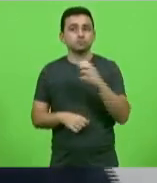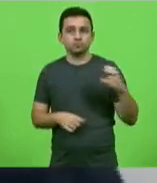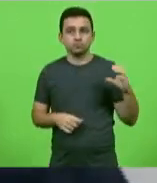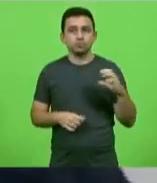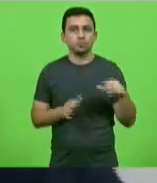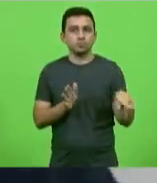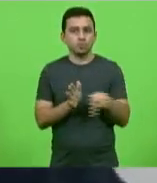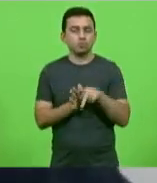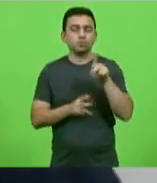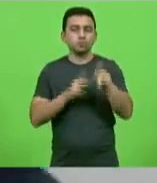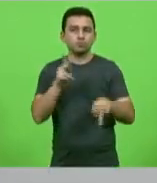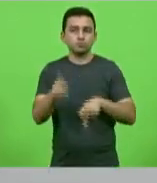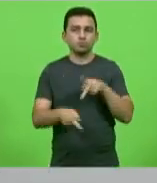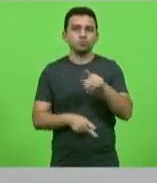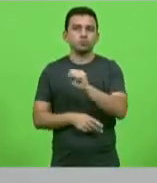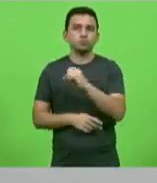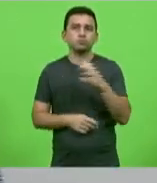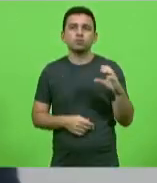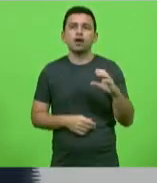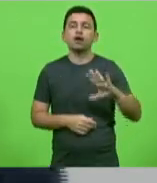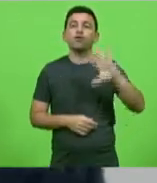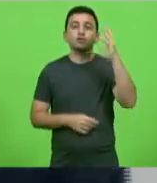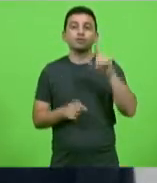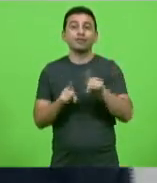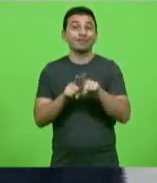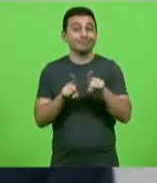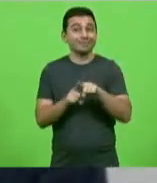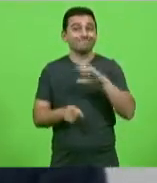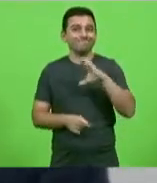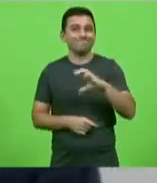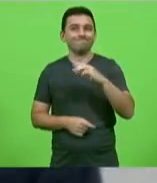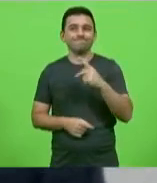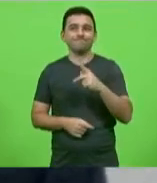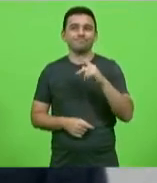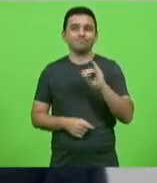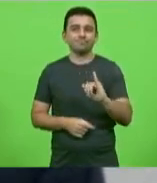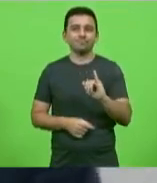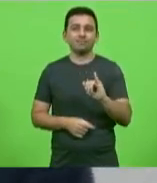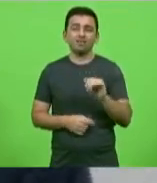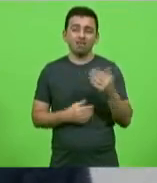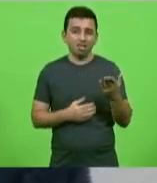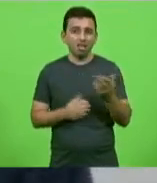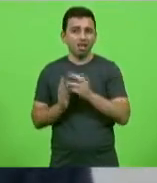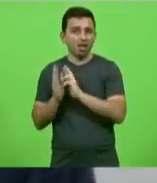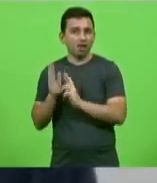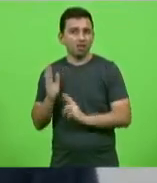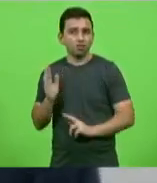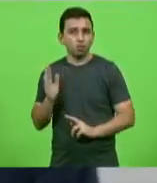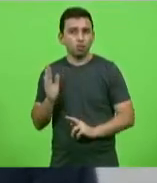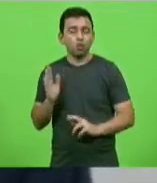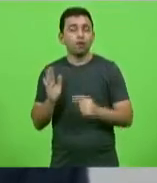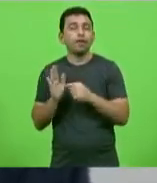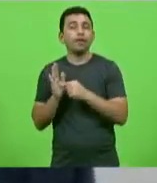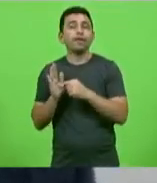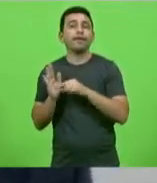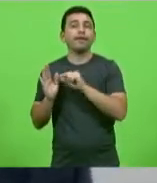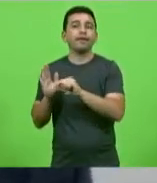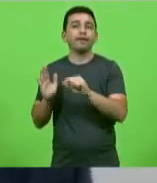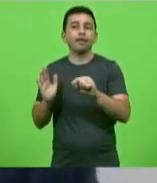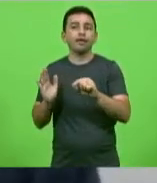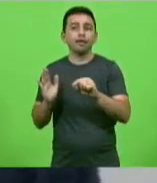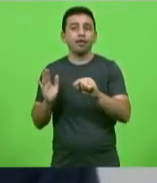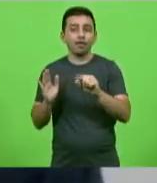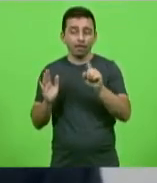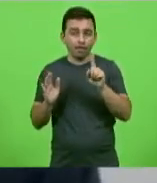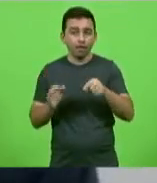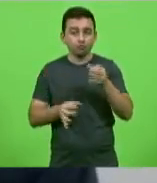Casa do Nosso Povo, houve o quê? Uma CPI, no qual o relator da CPI é um dos, hoje,